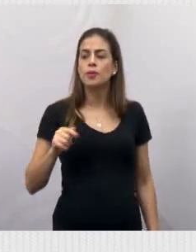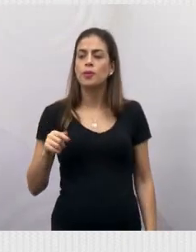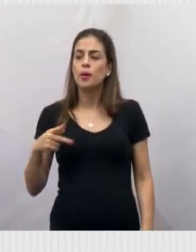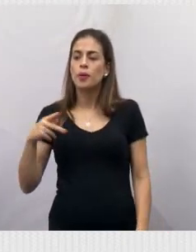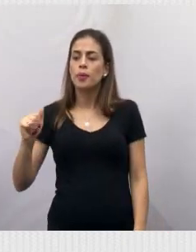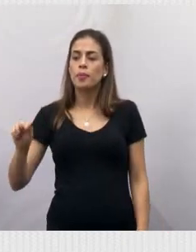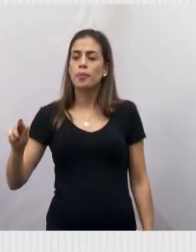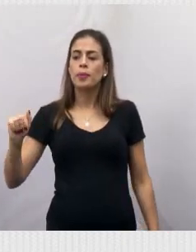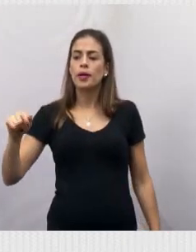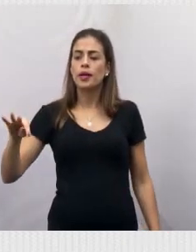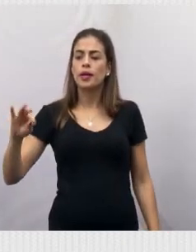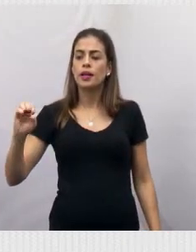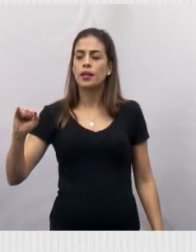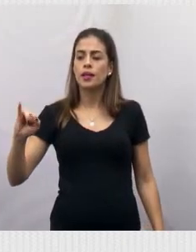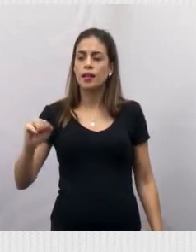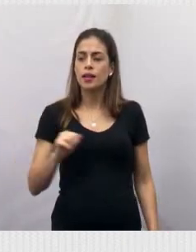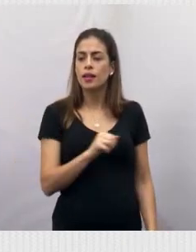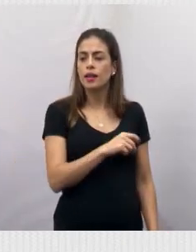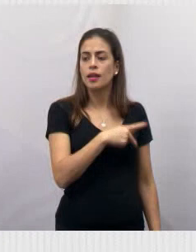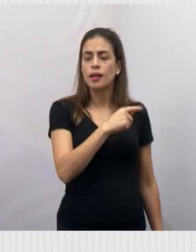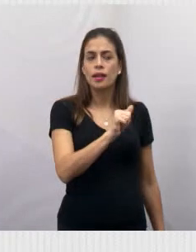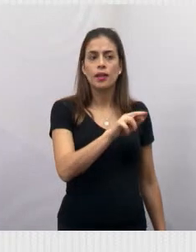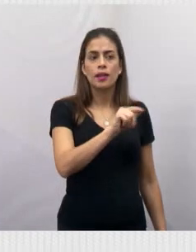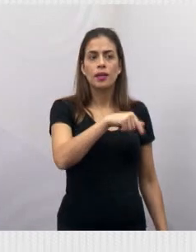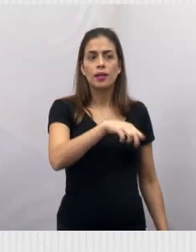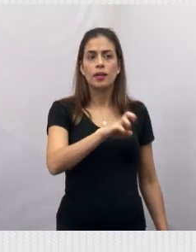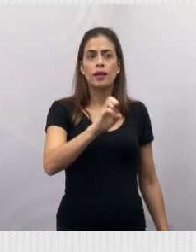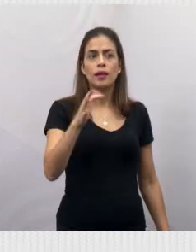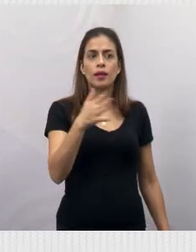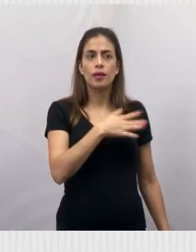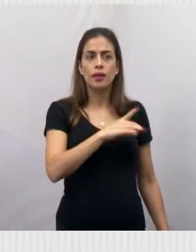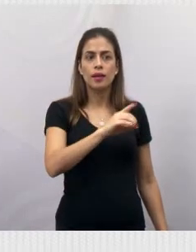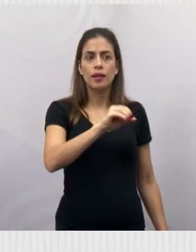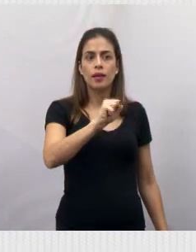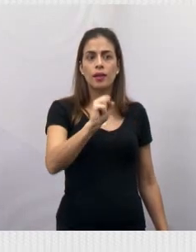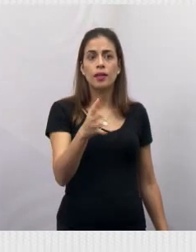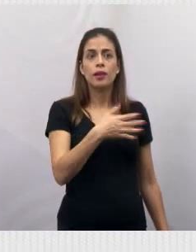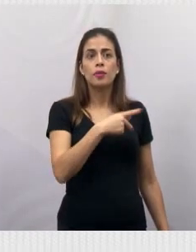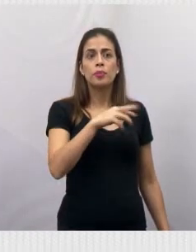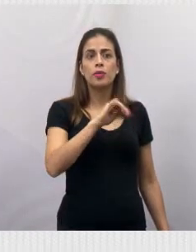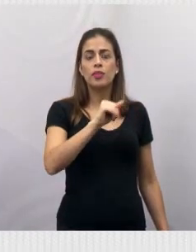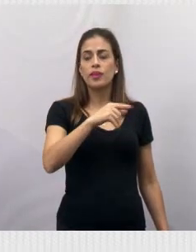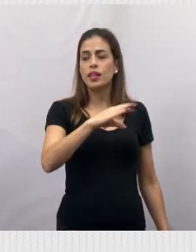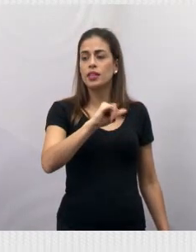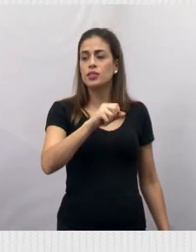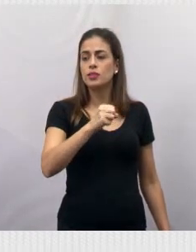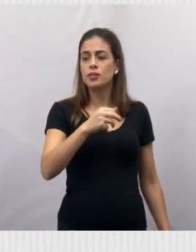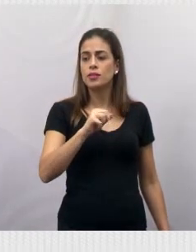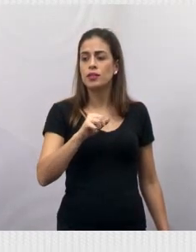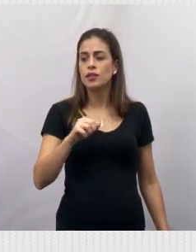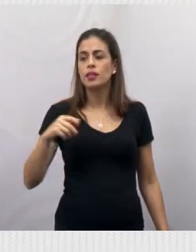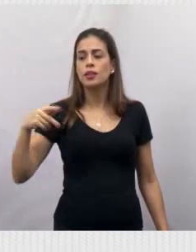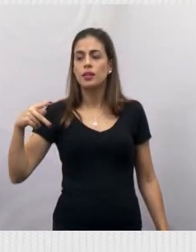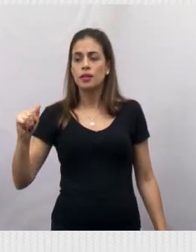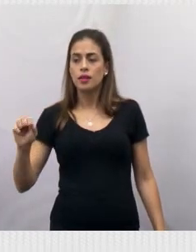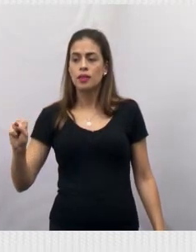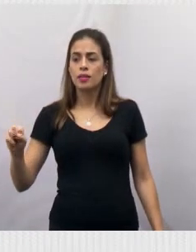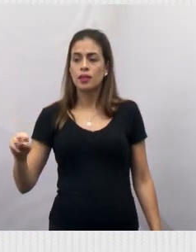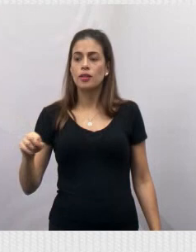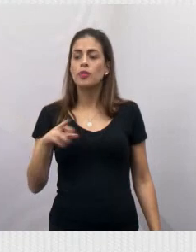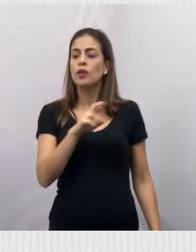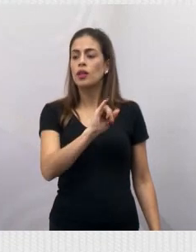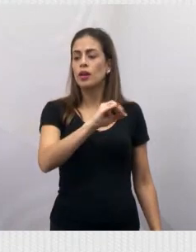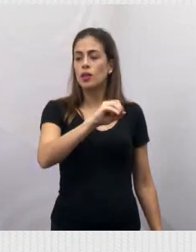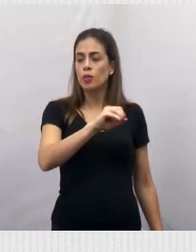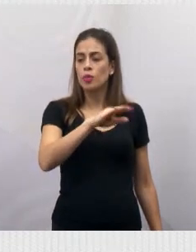Príncipes, Parque Santo Antônio, Rio Comprido e Vila Zezé. Então, o pessoal nos procurou no